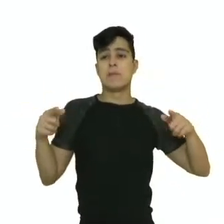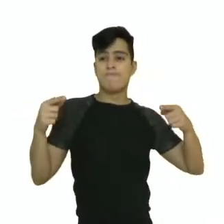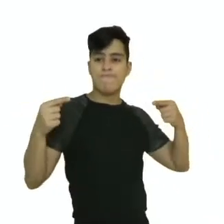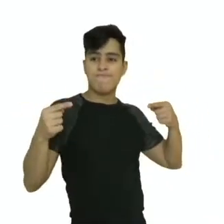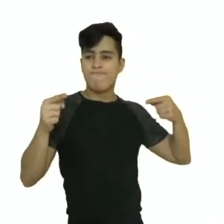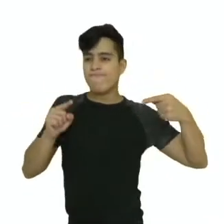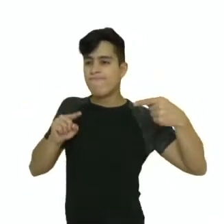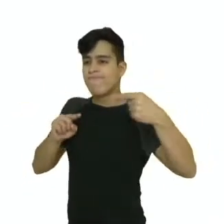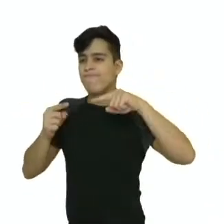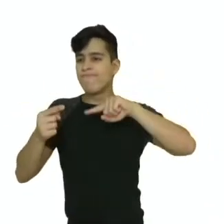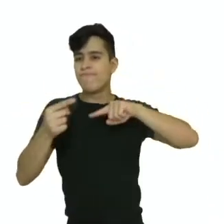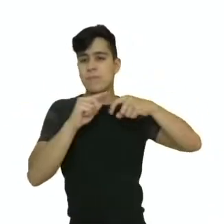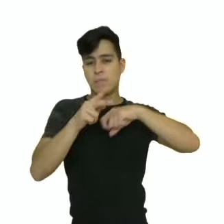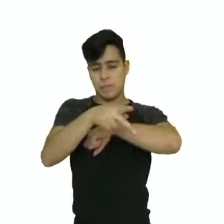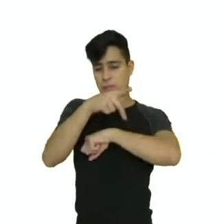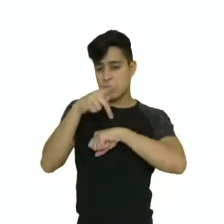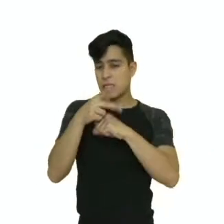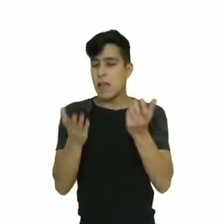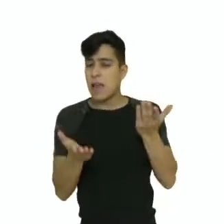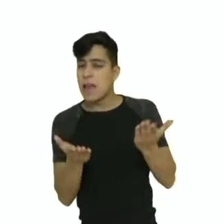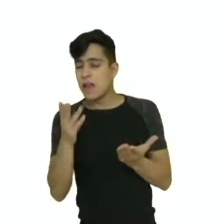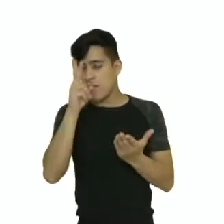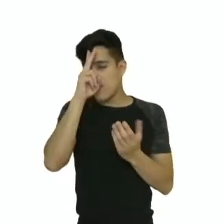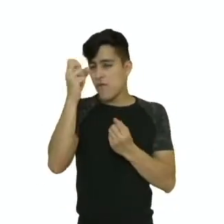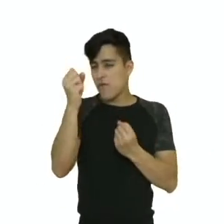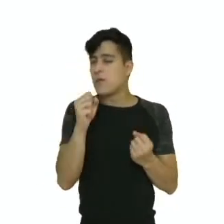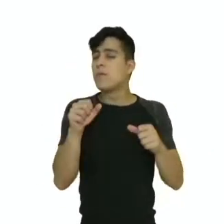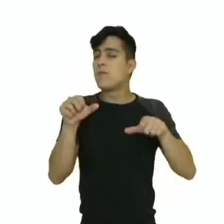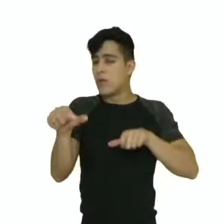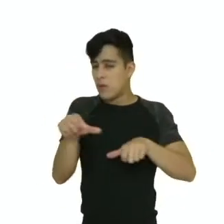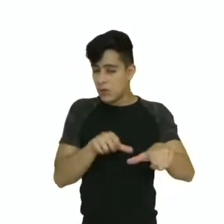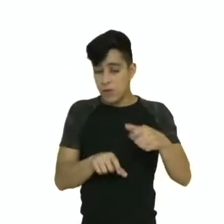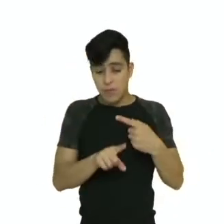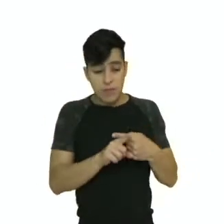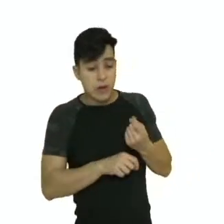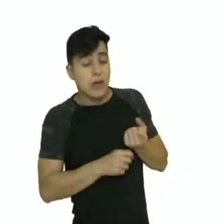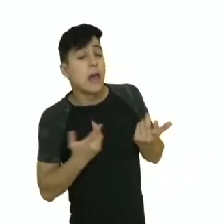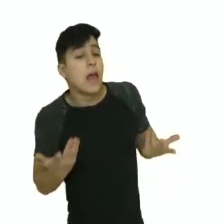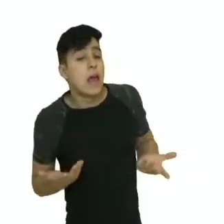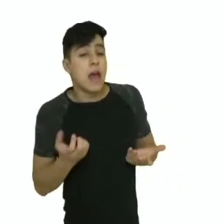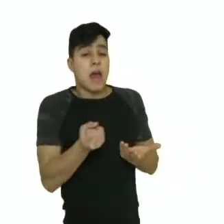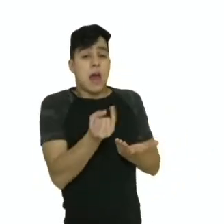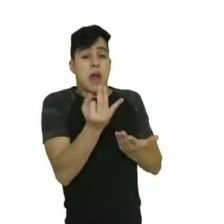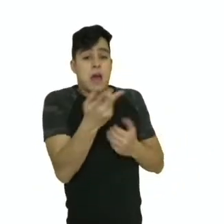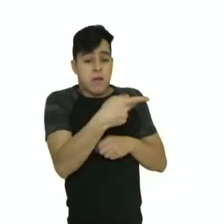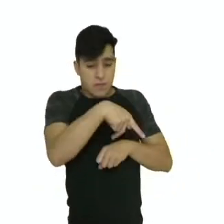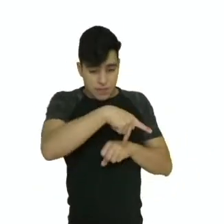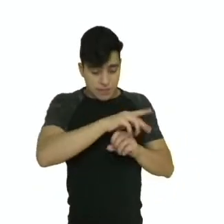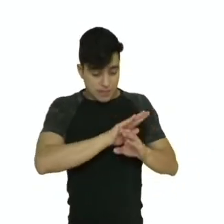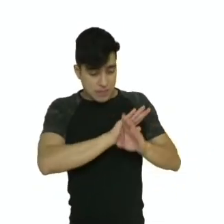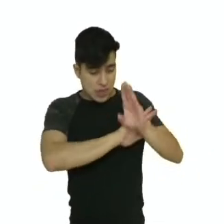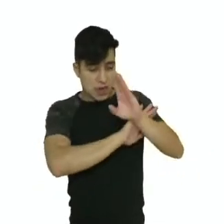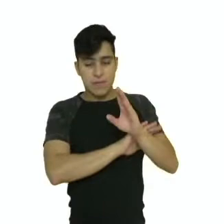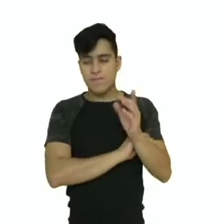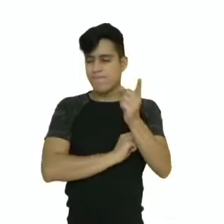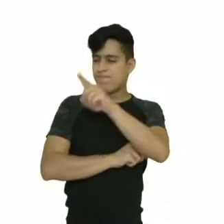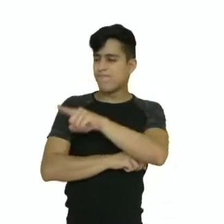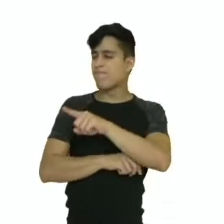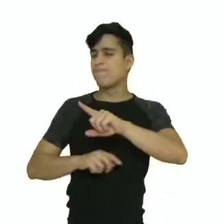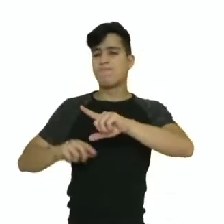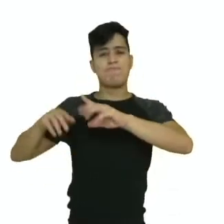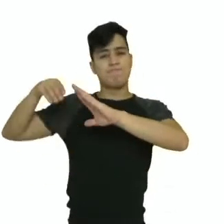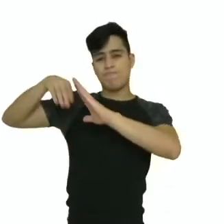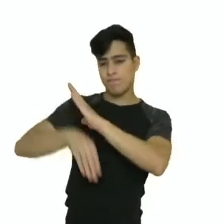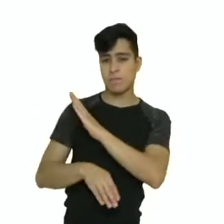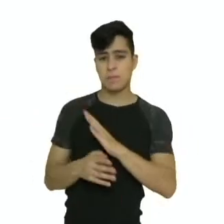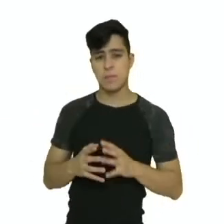novo equilíbrio de forças, marcado pela ascensão de alguns estados, ok? E pelo declínio de outros. Então temos aqui, por